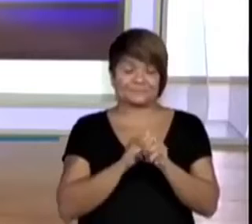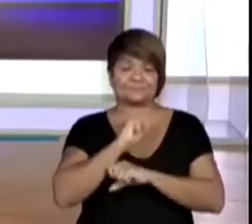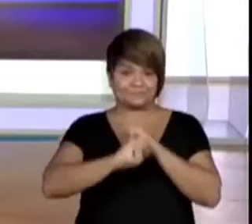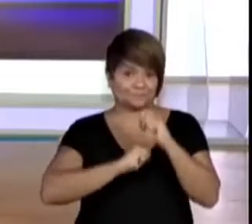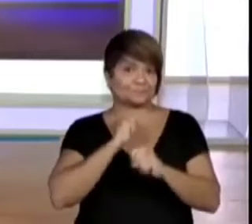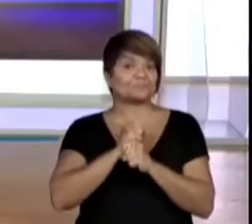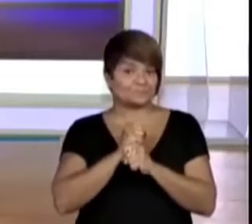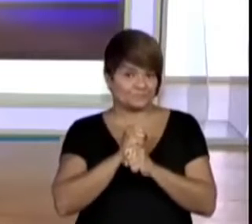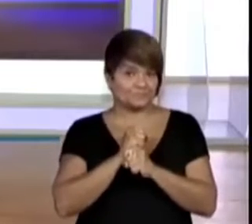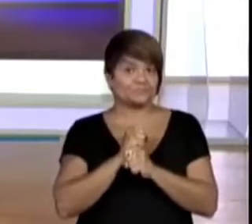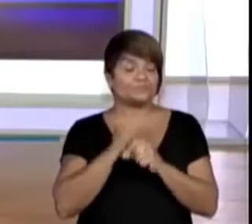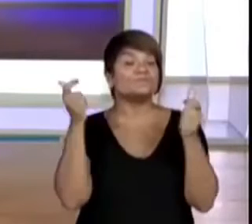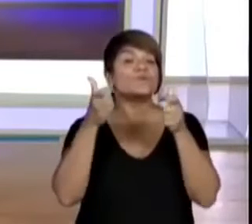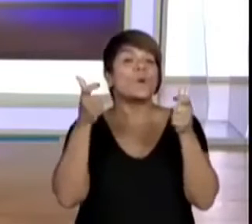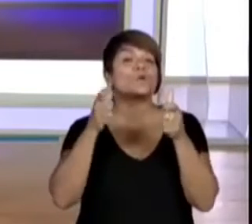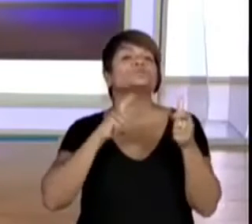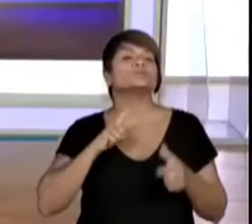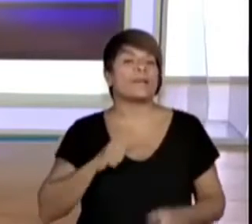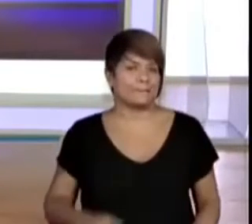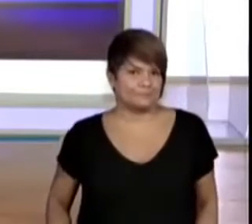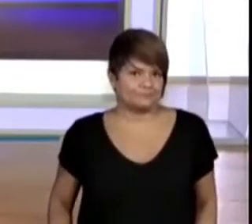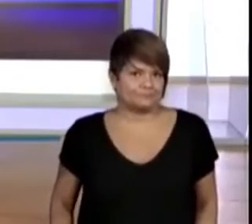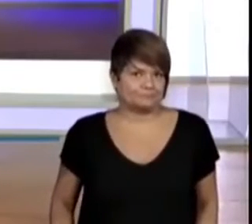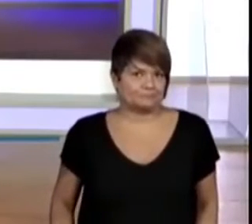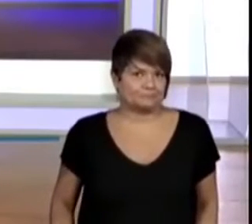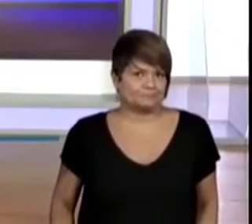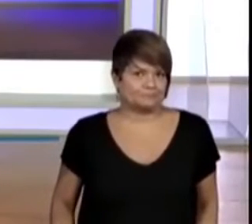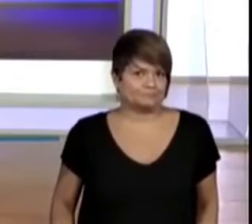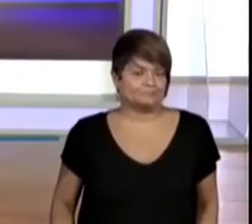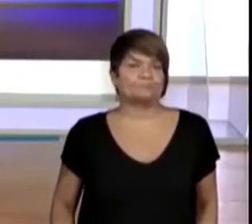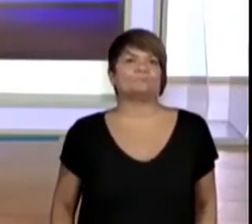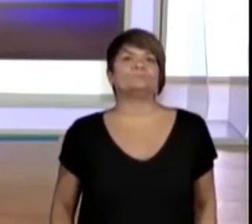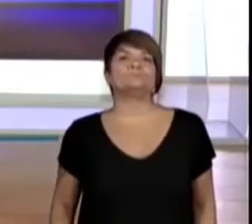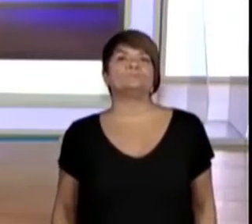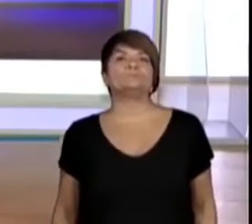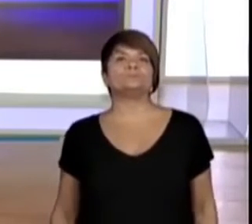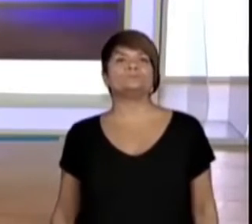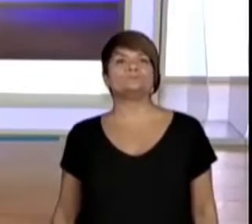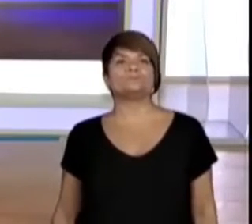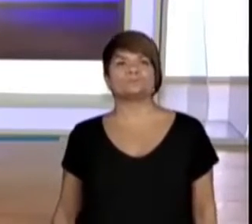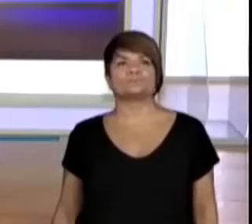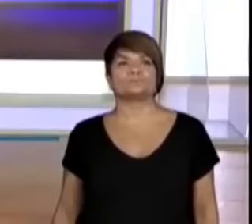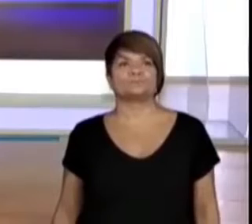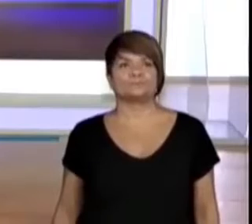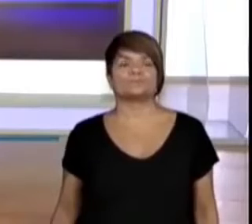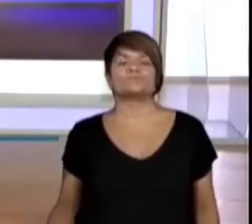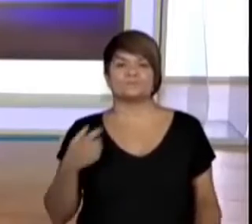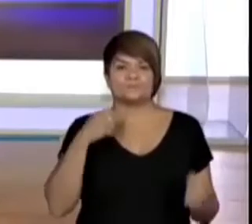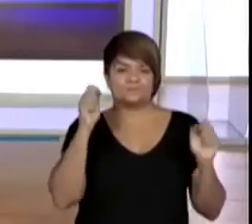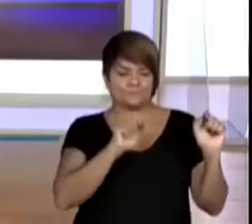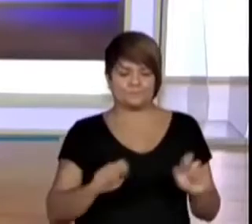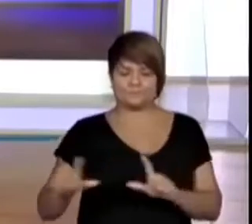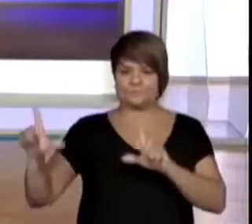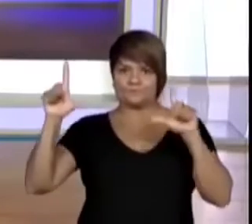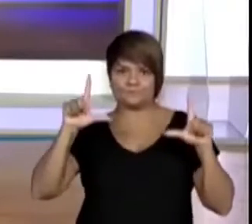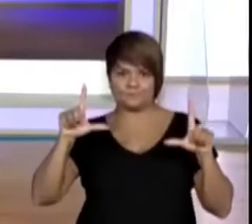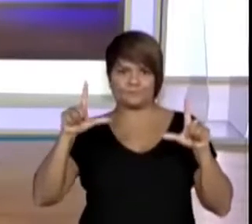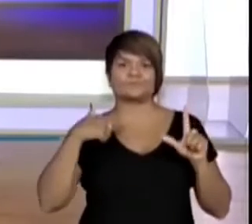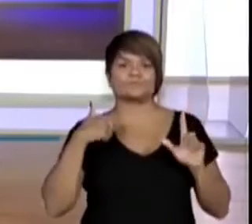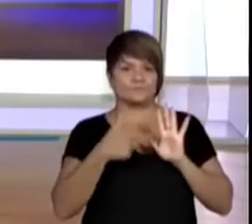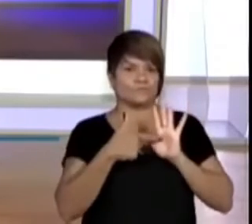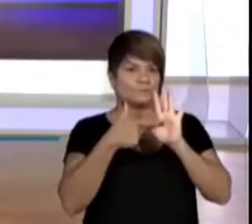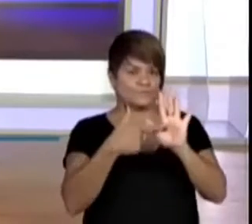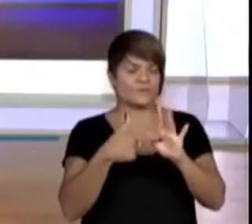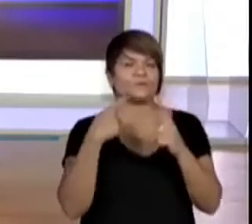que a gente localiza no calendário. Ó, eu vou mostrar aqui na tela, que daí dá para a gente destacar